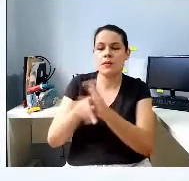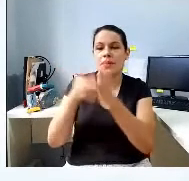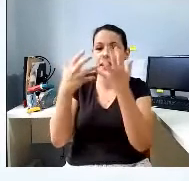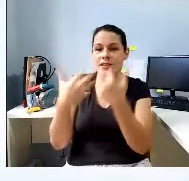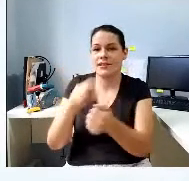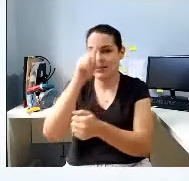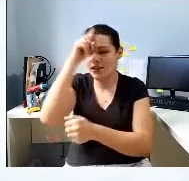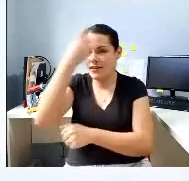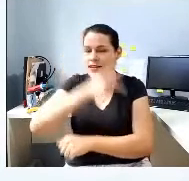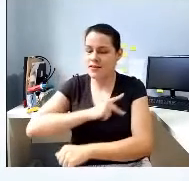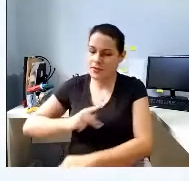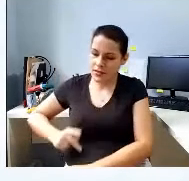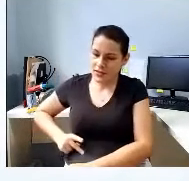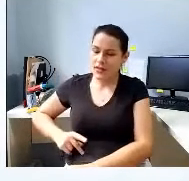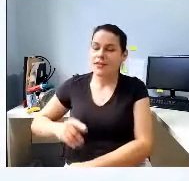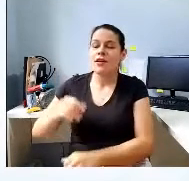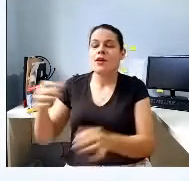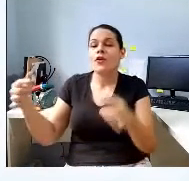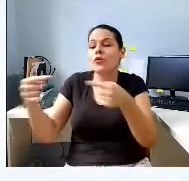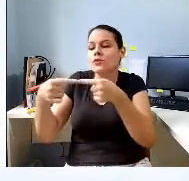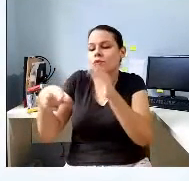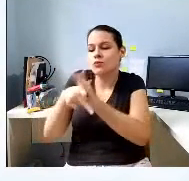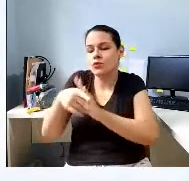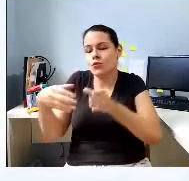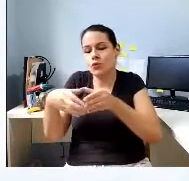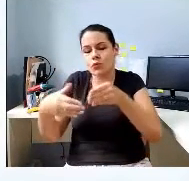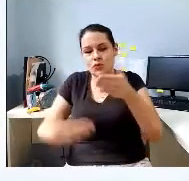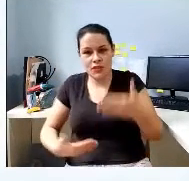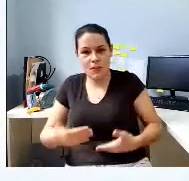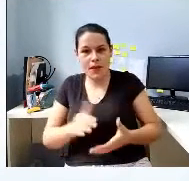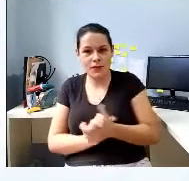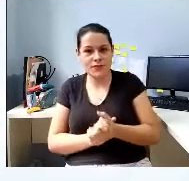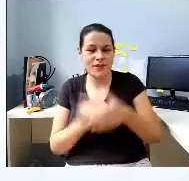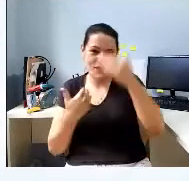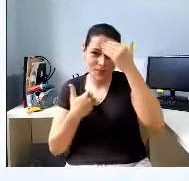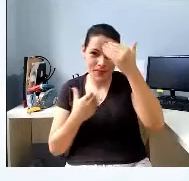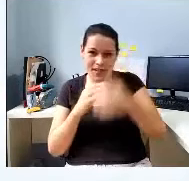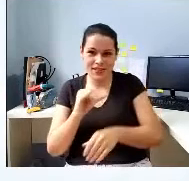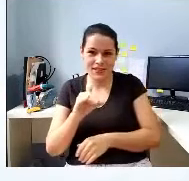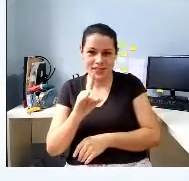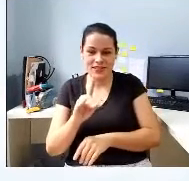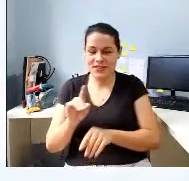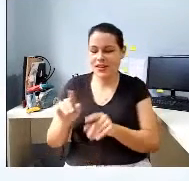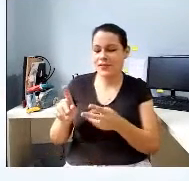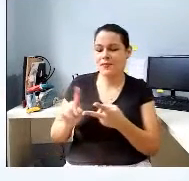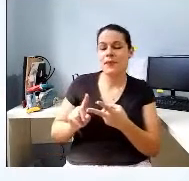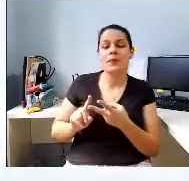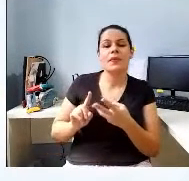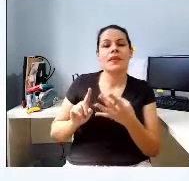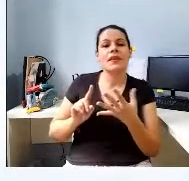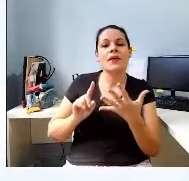isso. Ok, Cid, obrigada. Iraci, qual é a sua opinião?